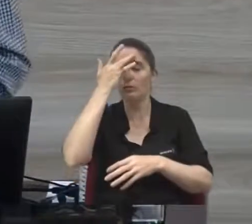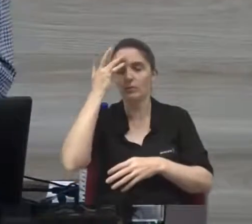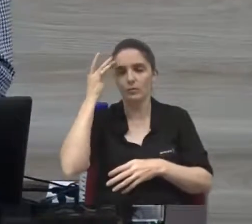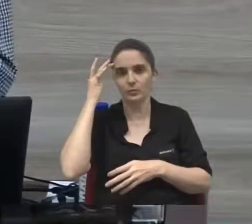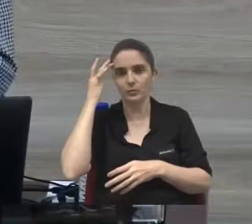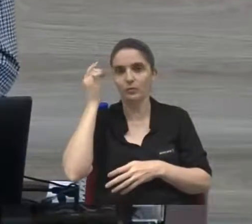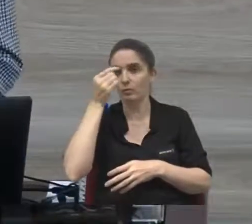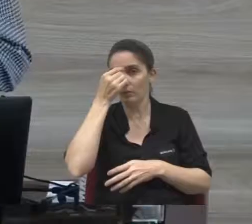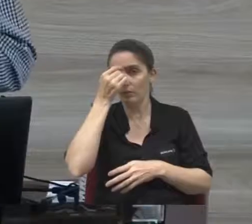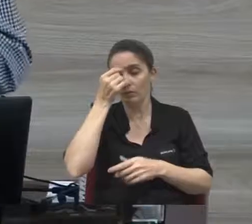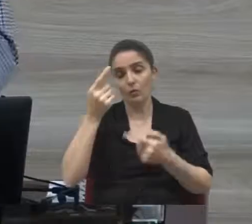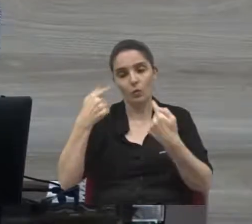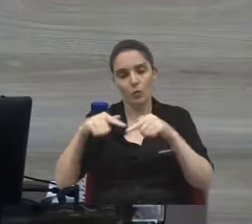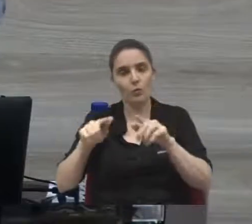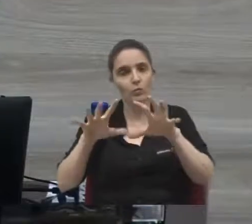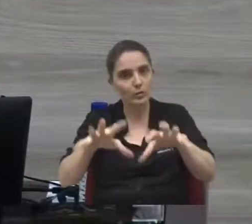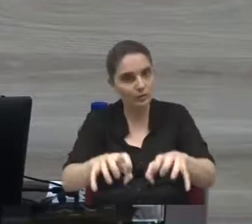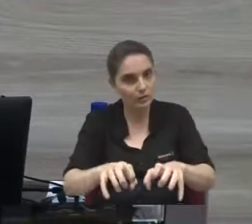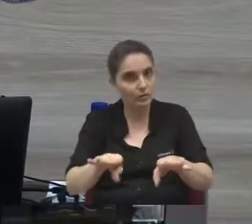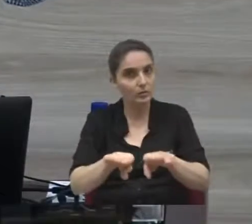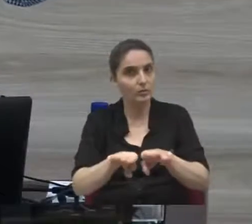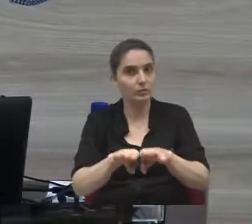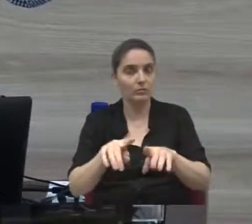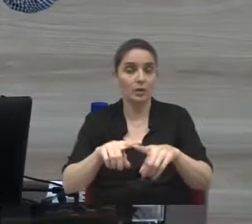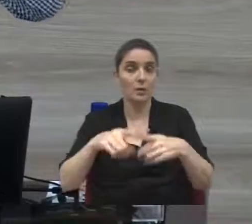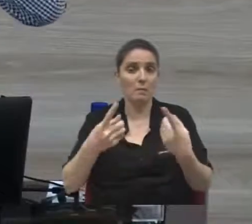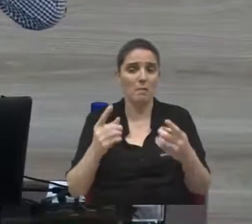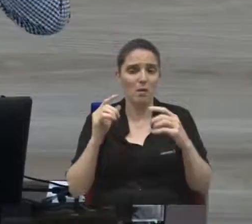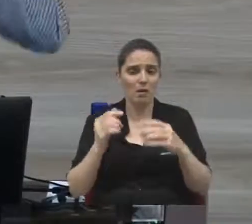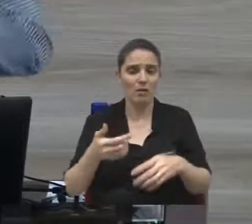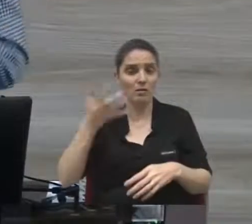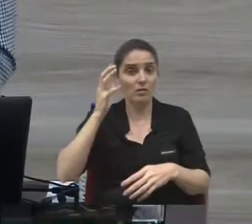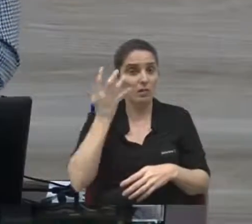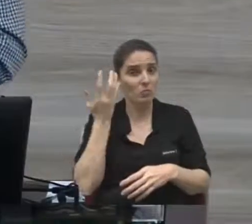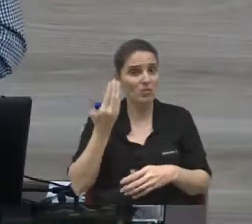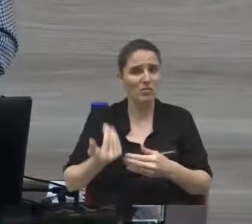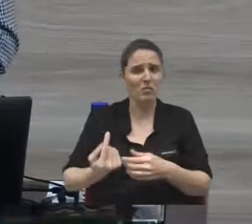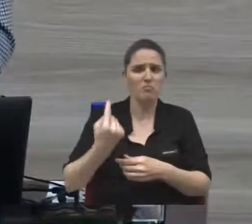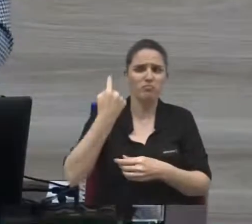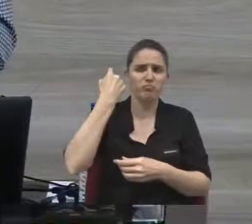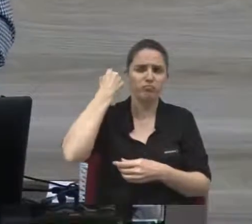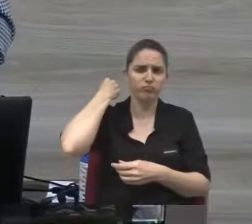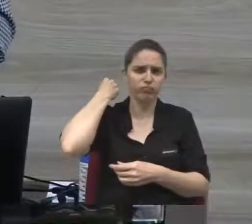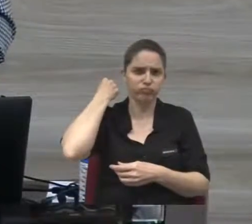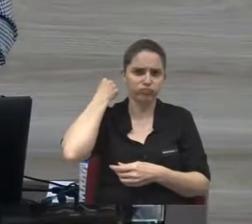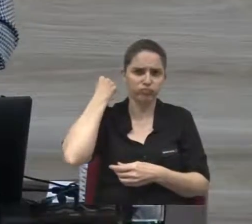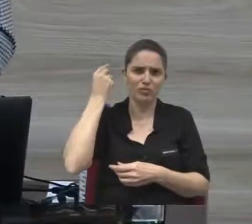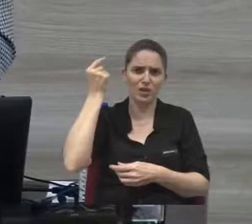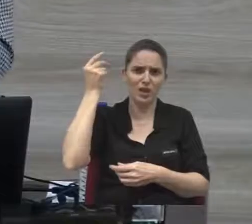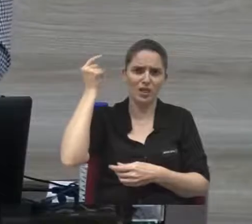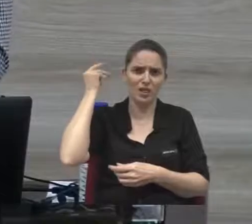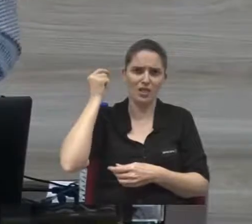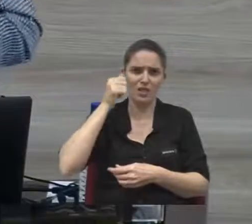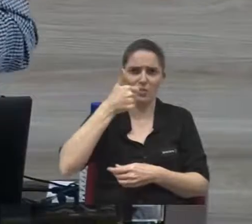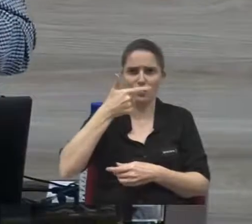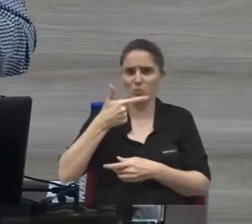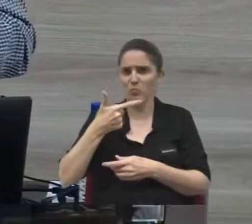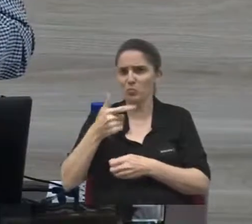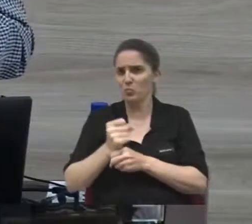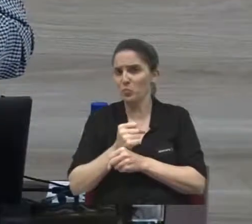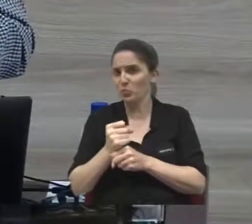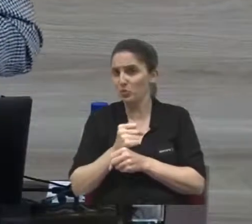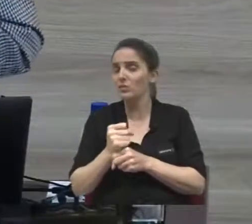contra a invasão, mas a invasão aconteceu lá atrás, não foi ontem, nem anteontem. E faz 12 anos que essas pessoas estão